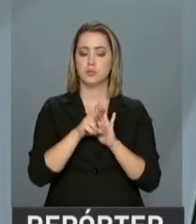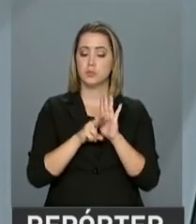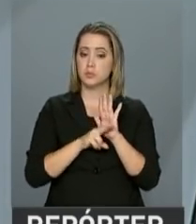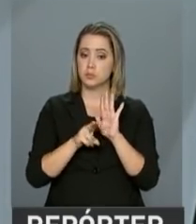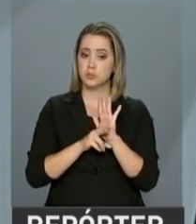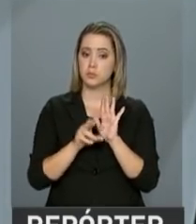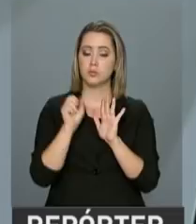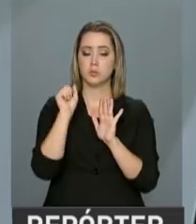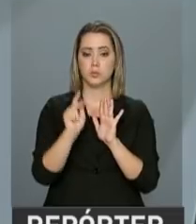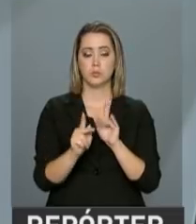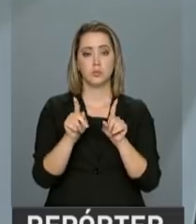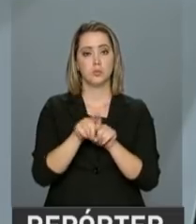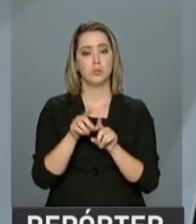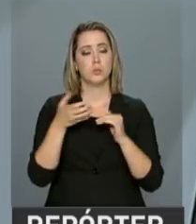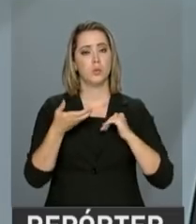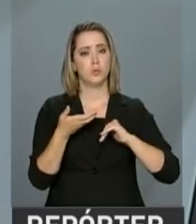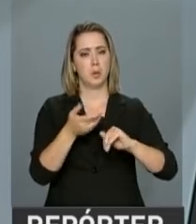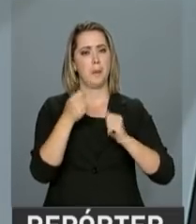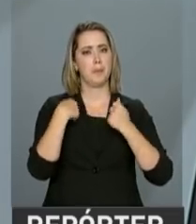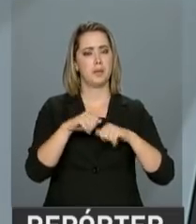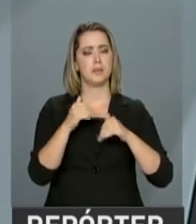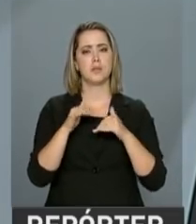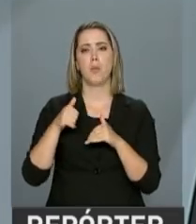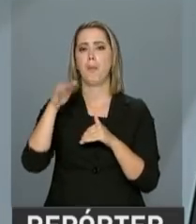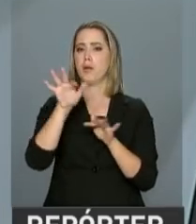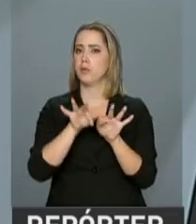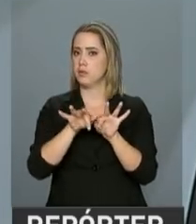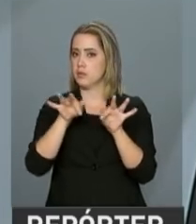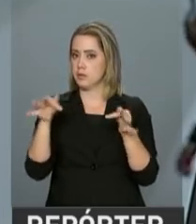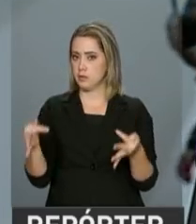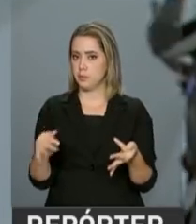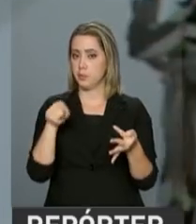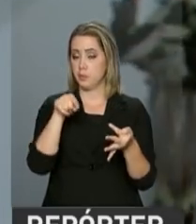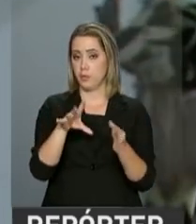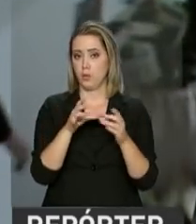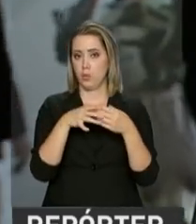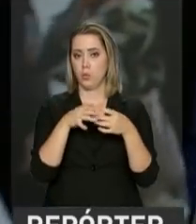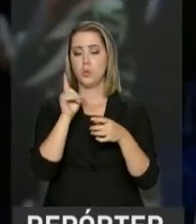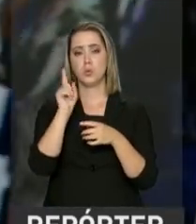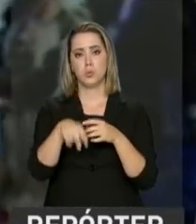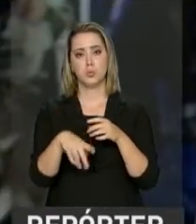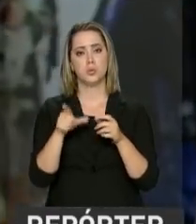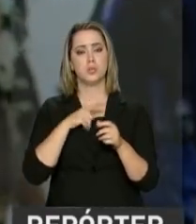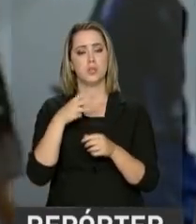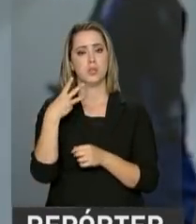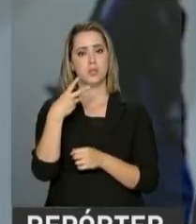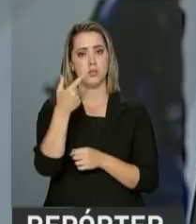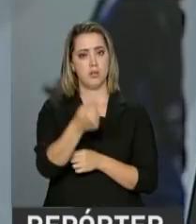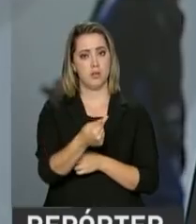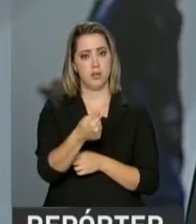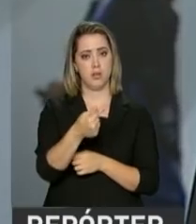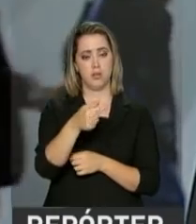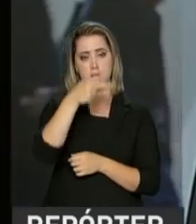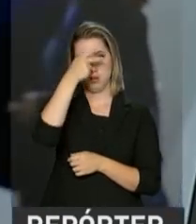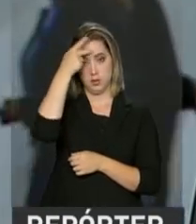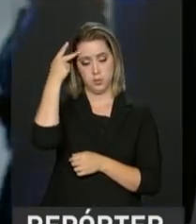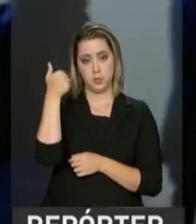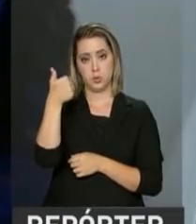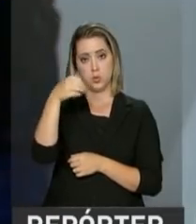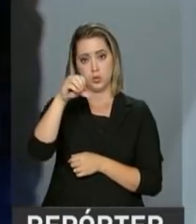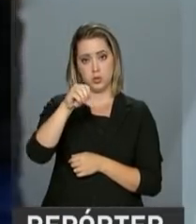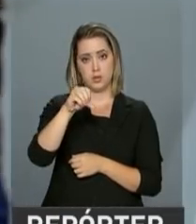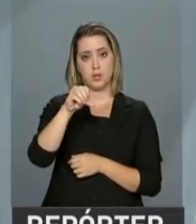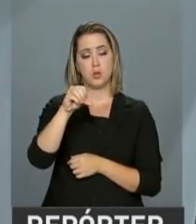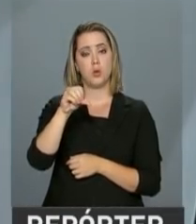Câmara é necessária a maioria simples dos votos como a comissão é formada por 37 membros 19